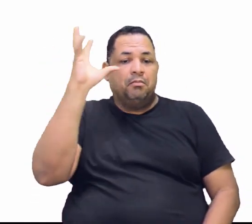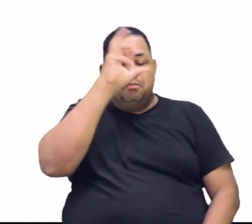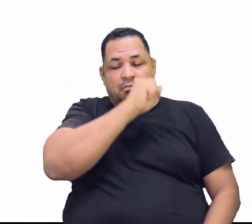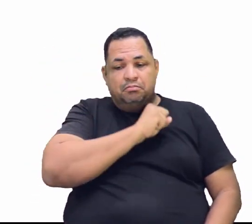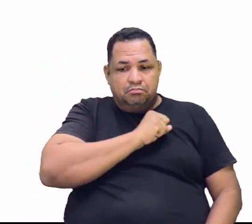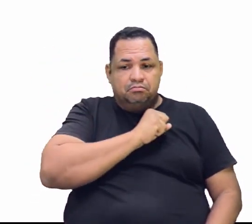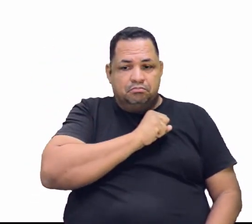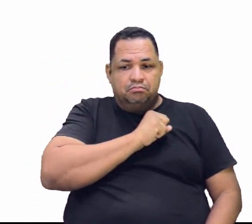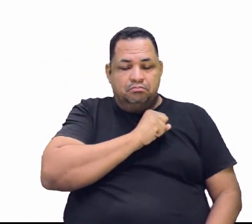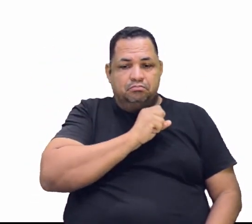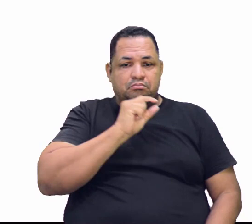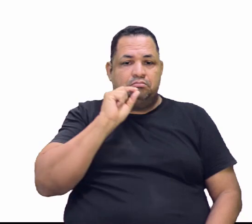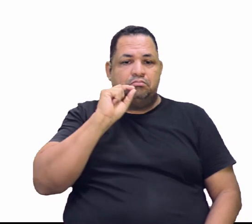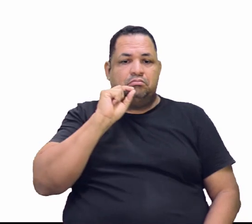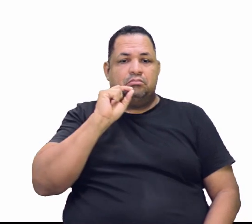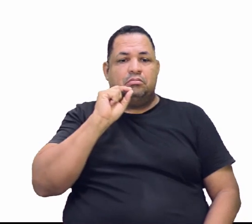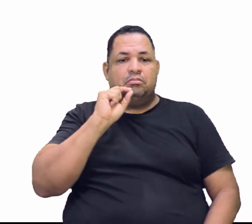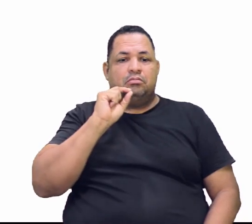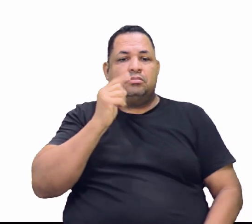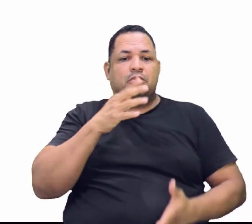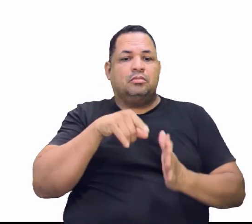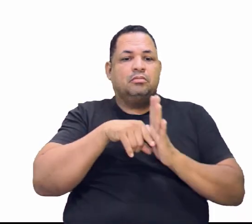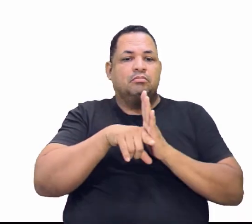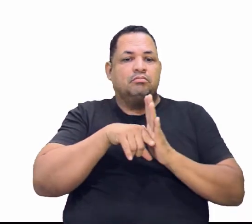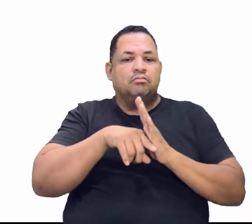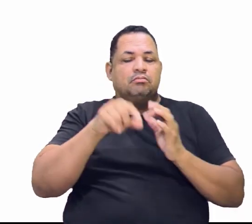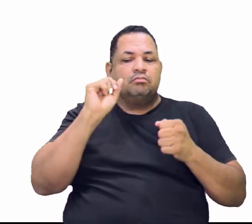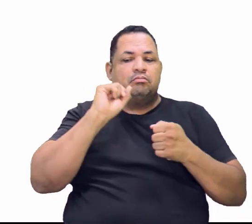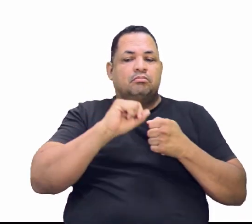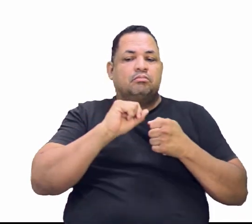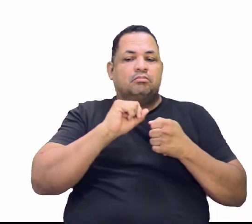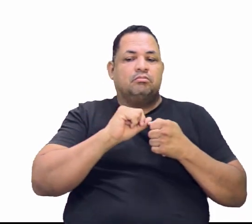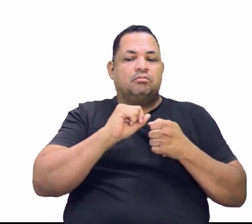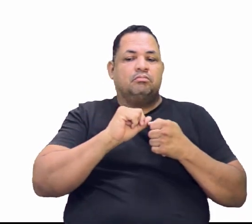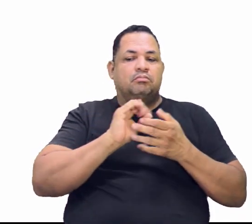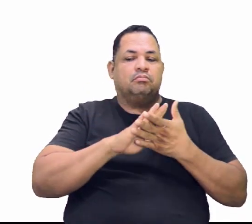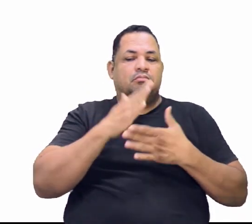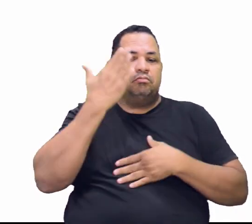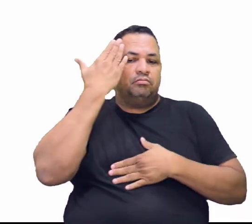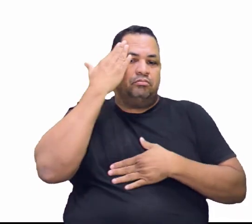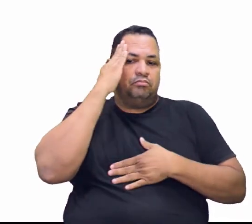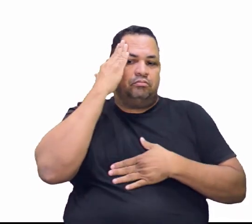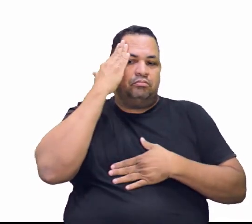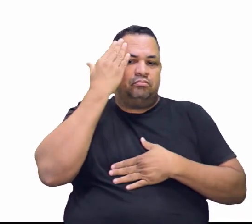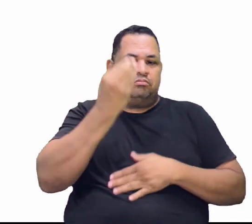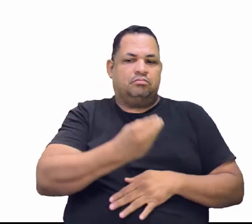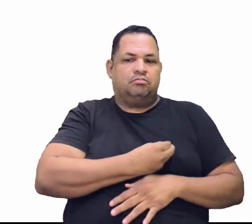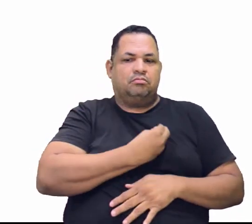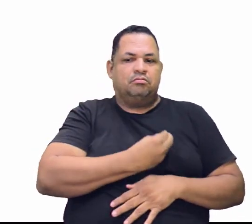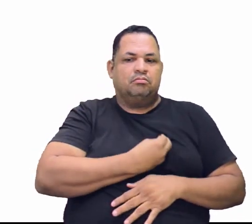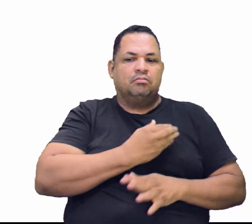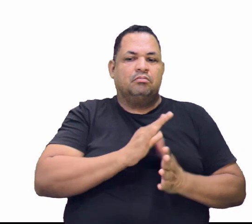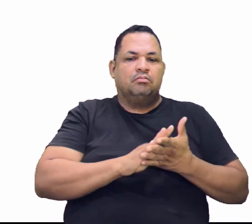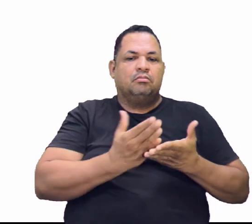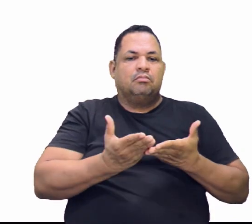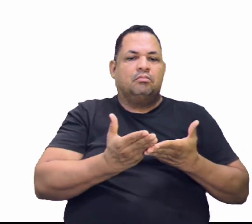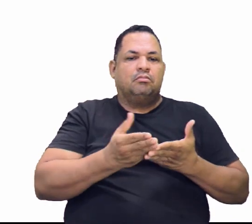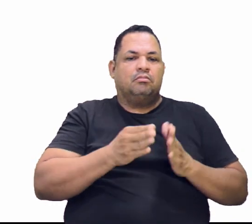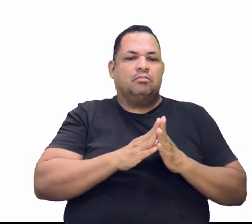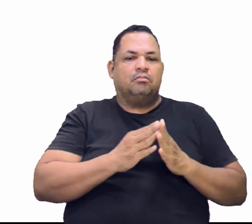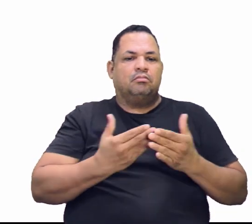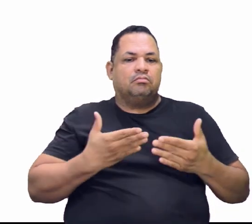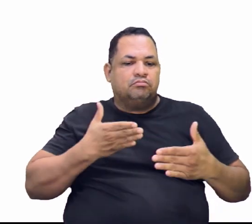aprende. É o que um pesquisador faz. Para você querer entender um pouco da vida, basta